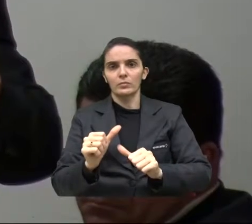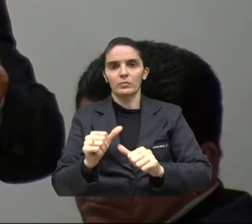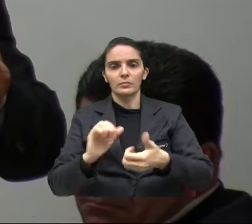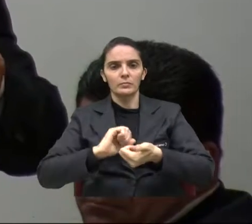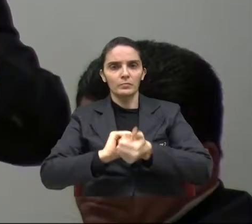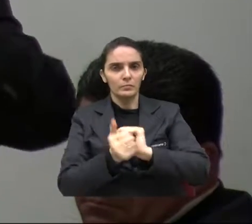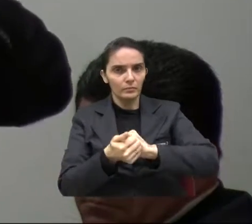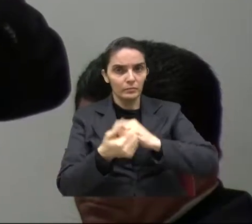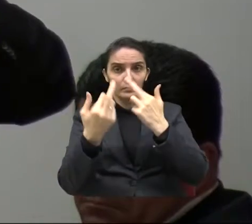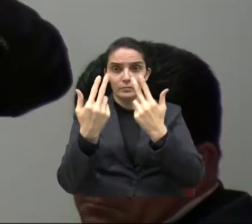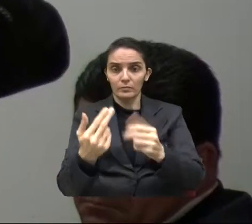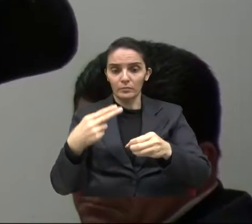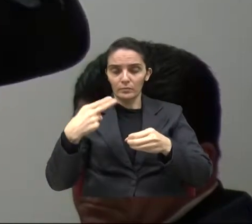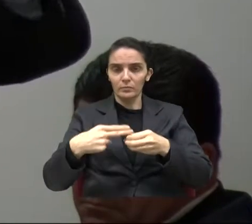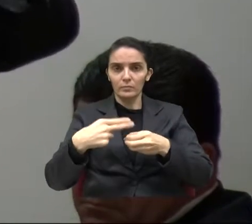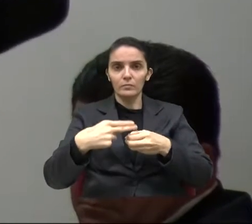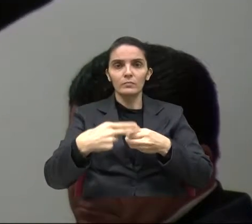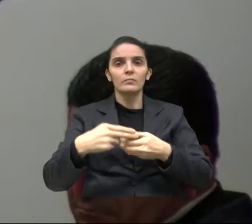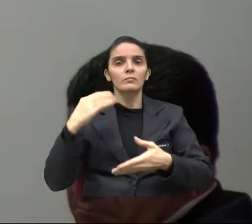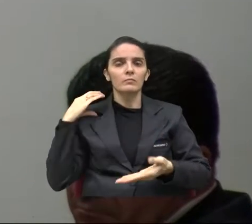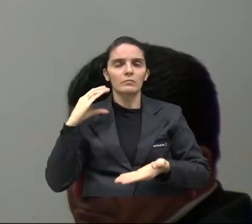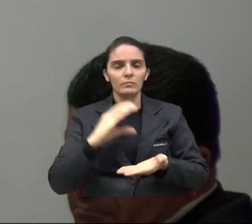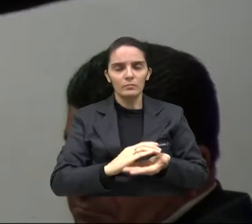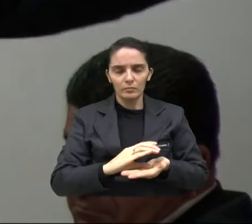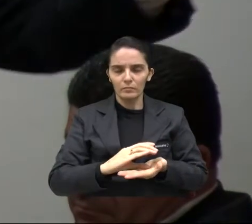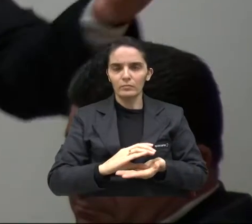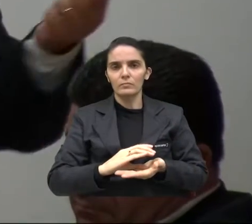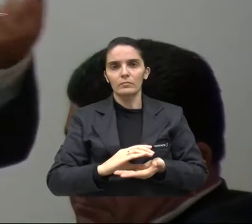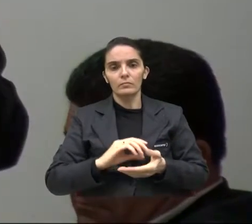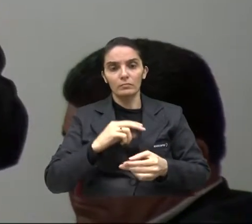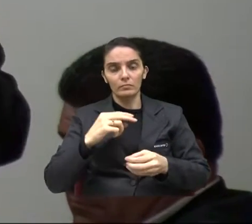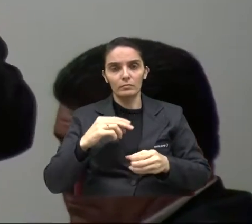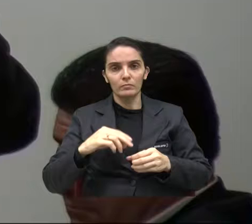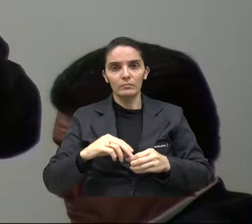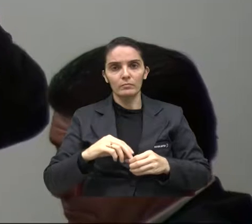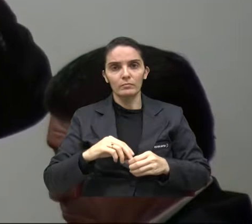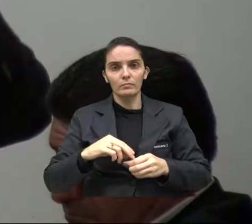a Unicamp. Veio a verba, houve o projeto, transformou uma área de 20